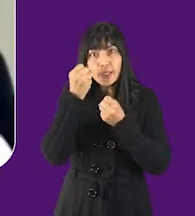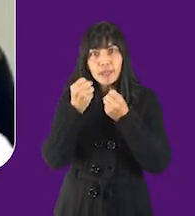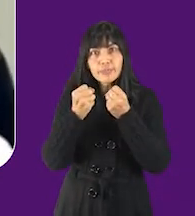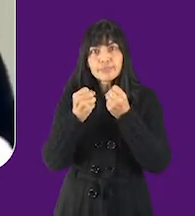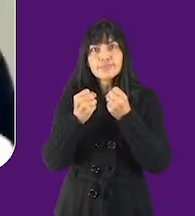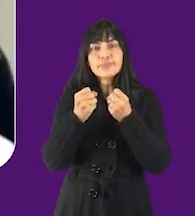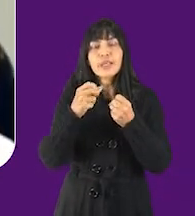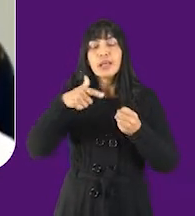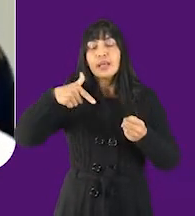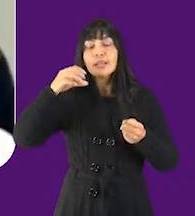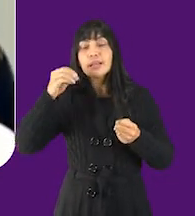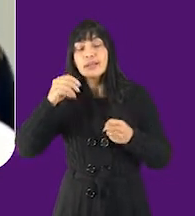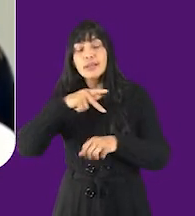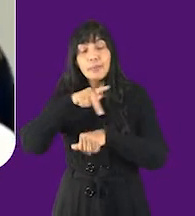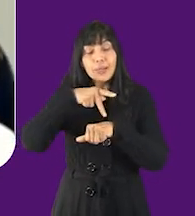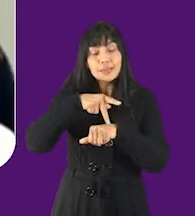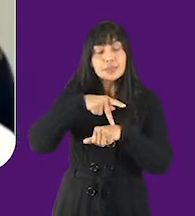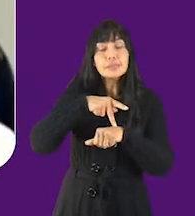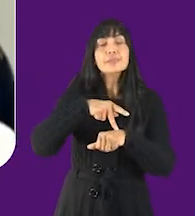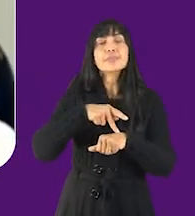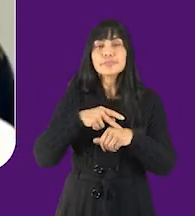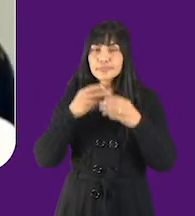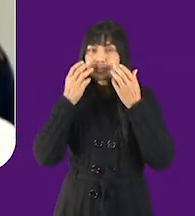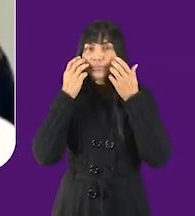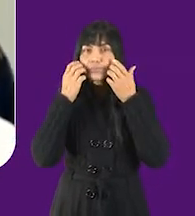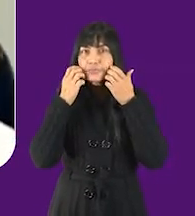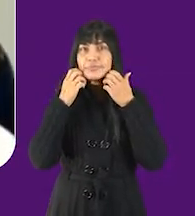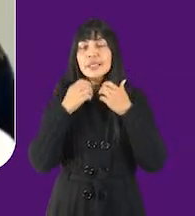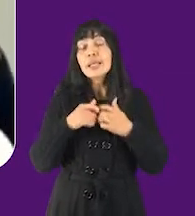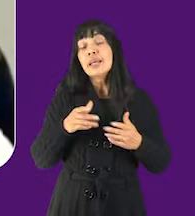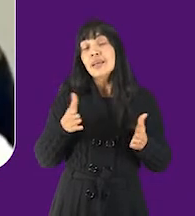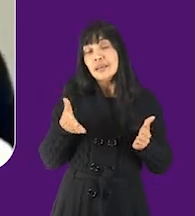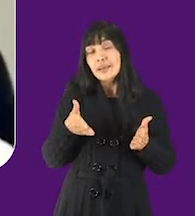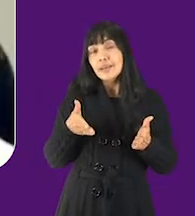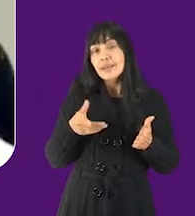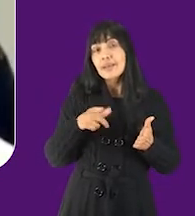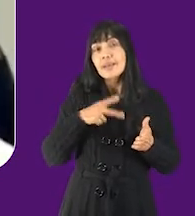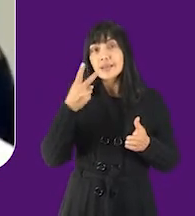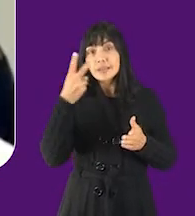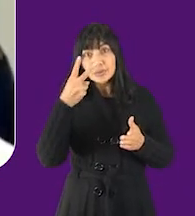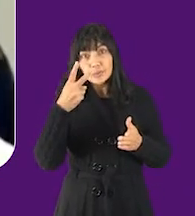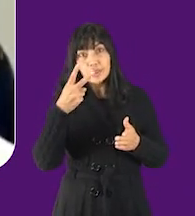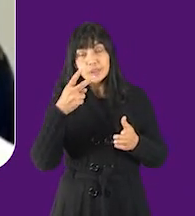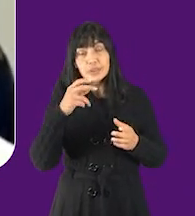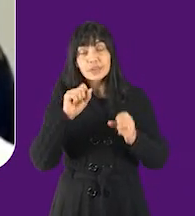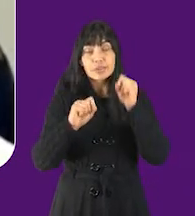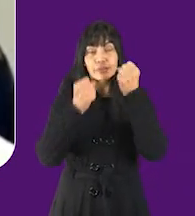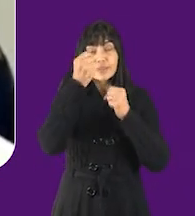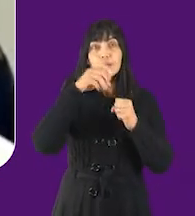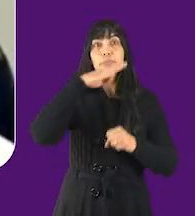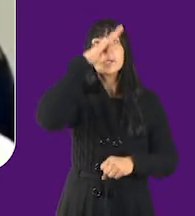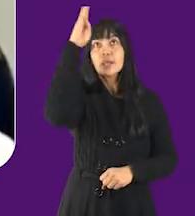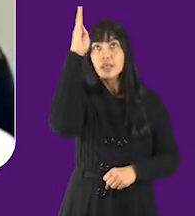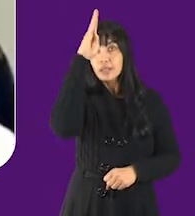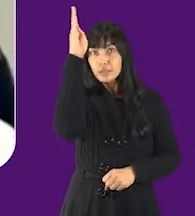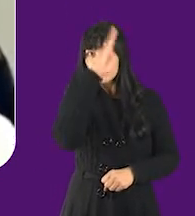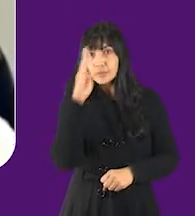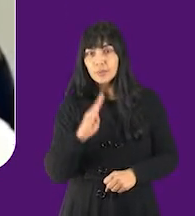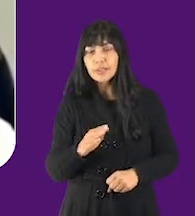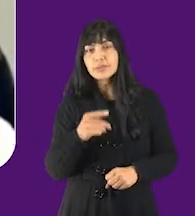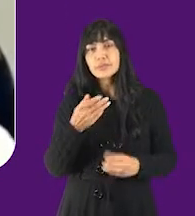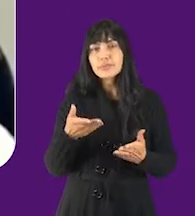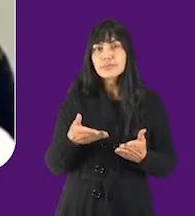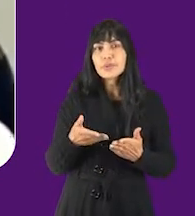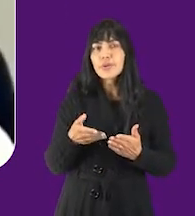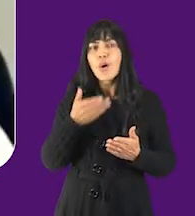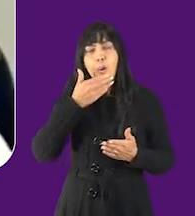estamos em 170 países. E inclusive aqui nas duas fábricas do Brasil, de Montemor e Ponta Grossa. Eu